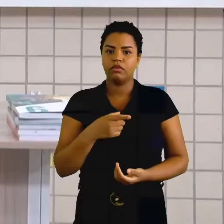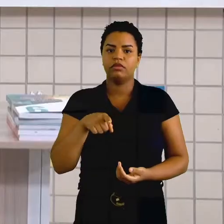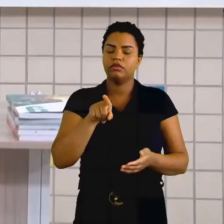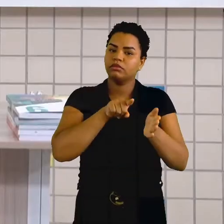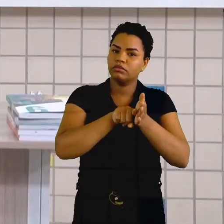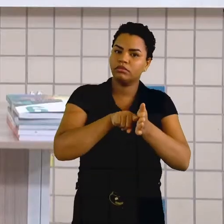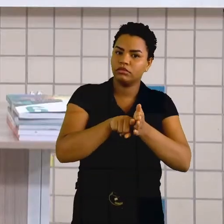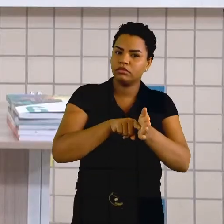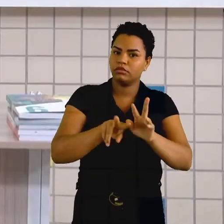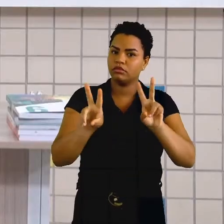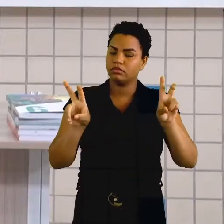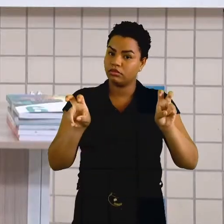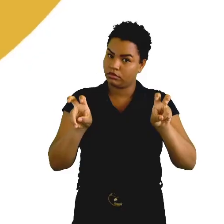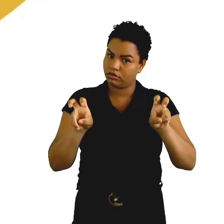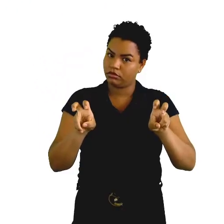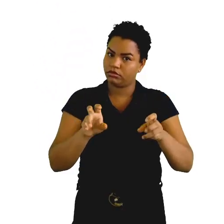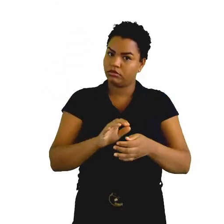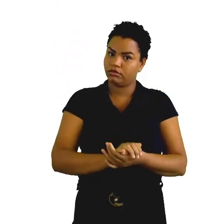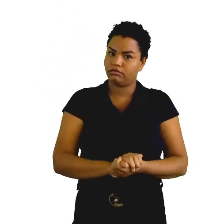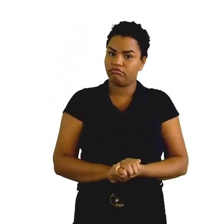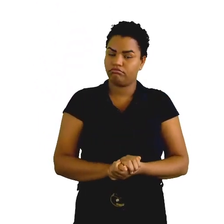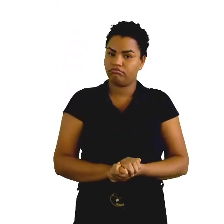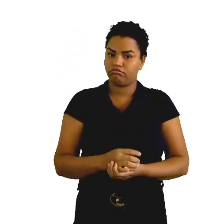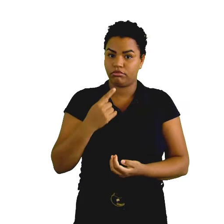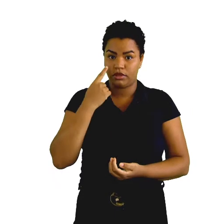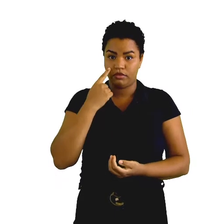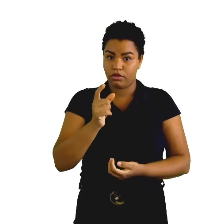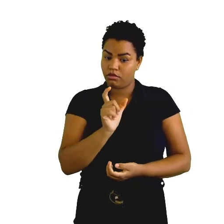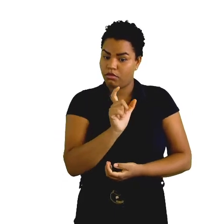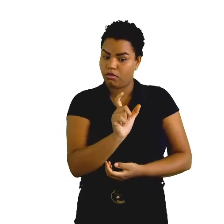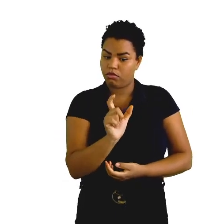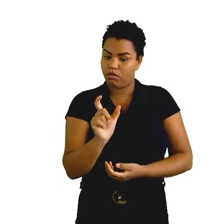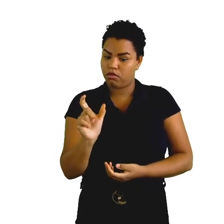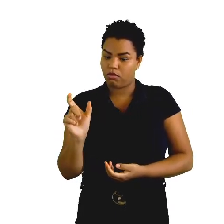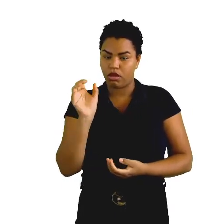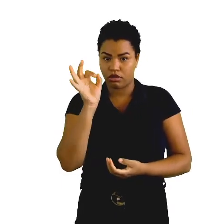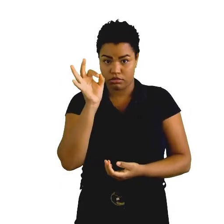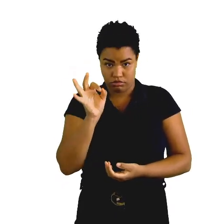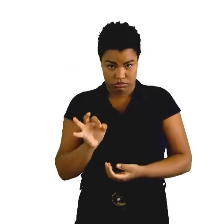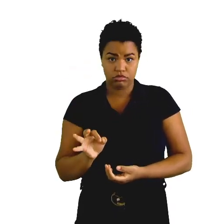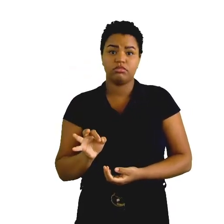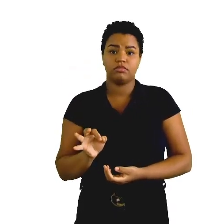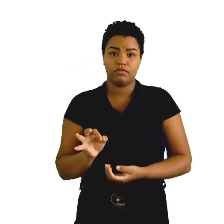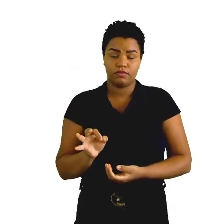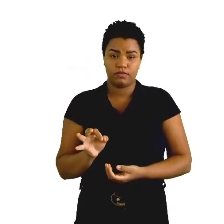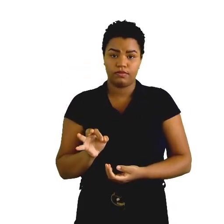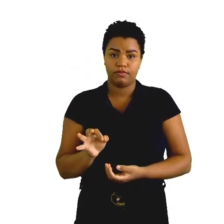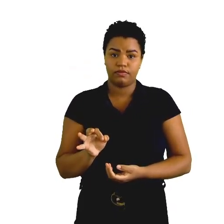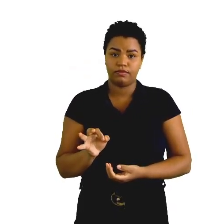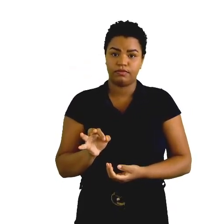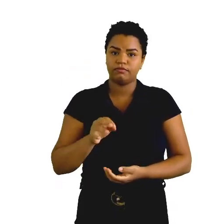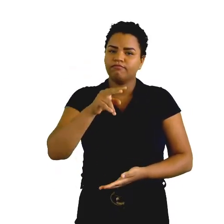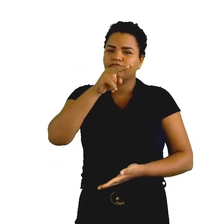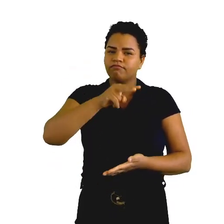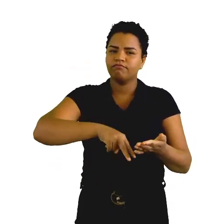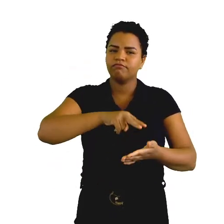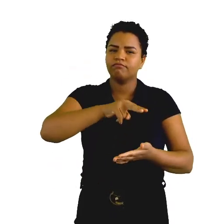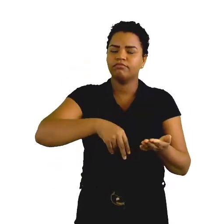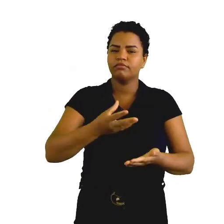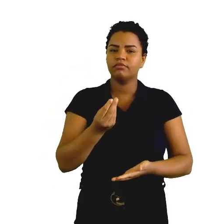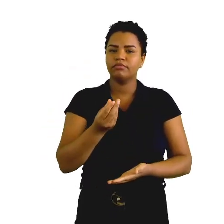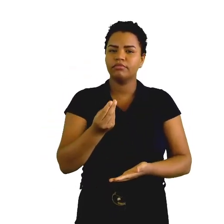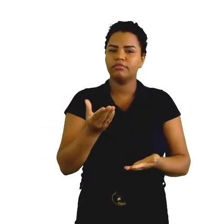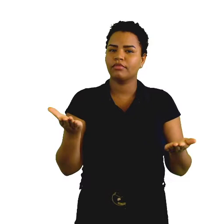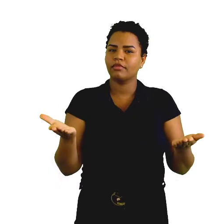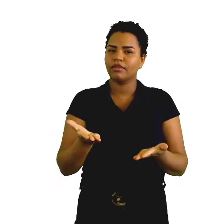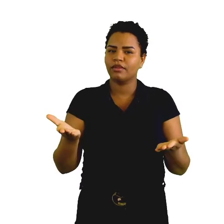assunto, viu se as palavras estão todas corretas, leu bastante, agora é hora de